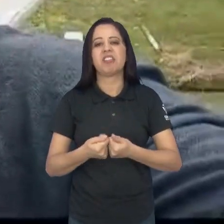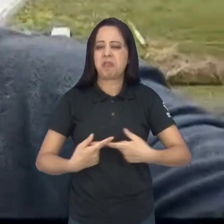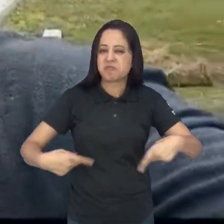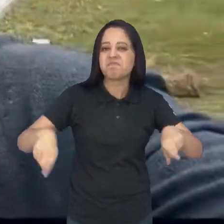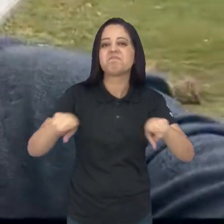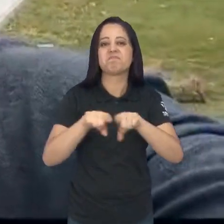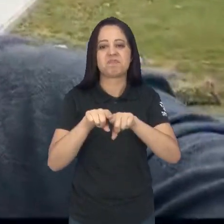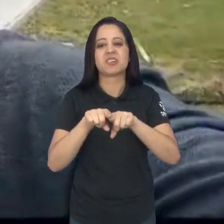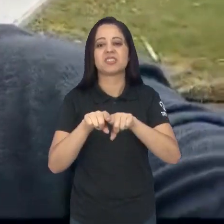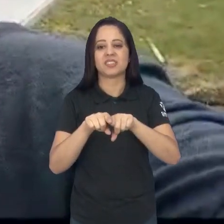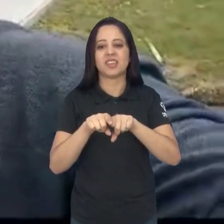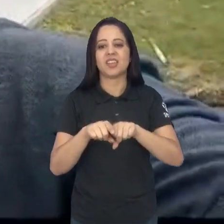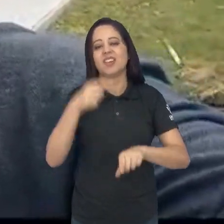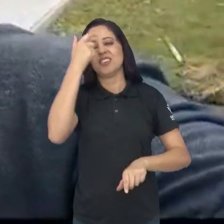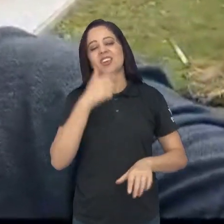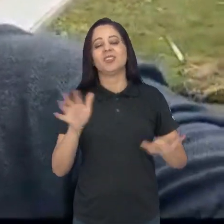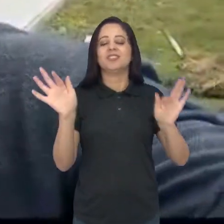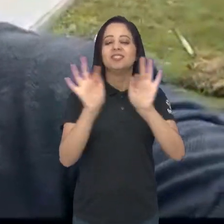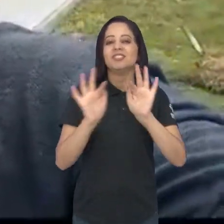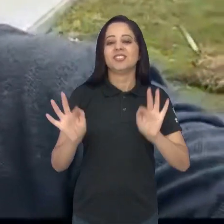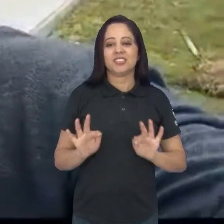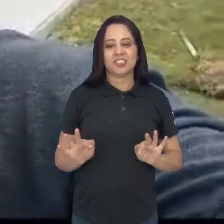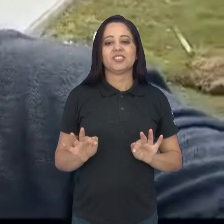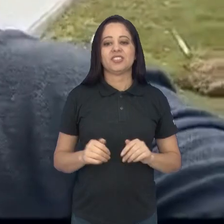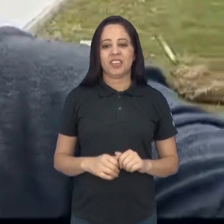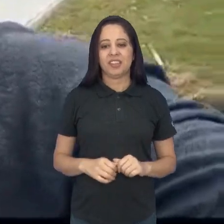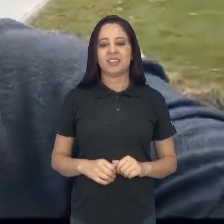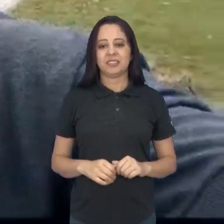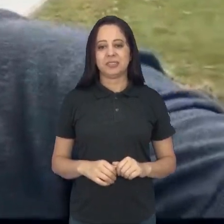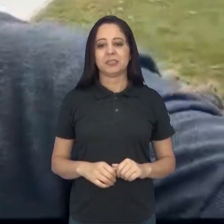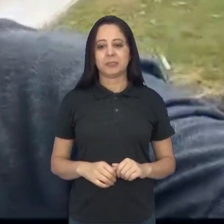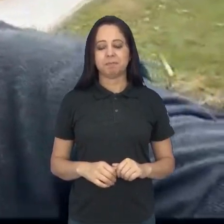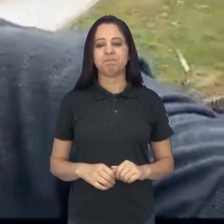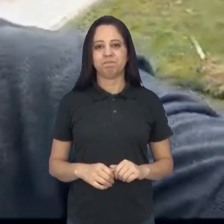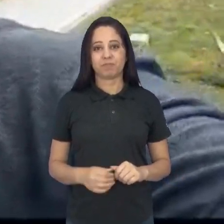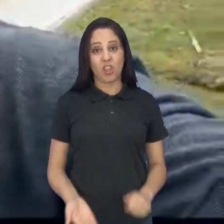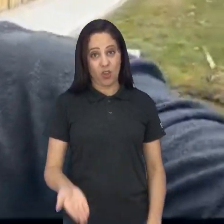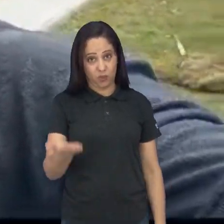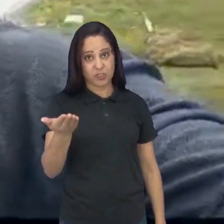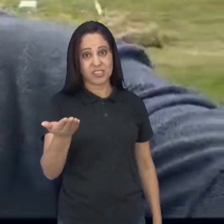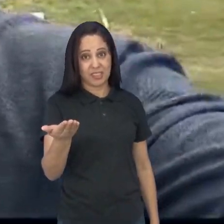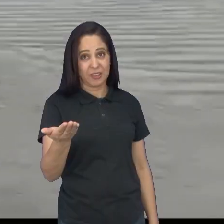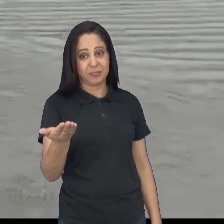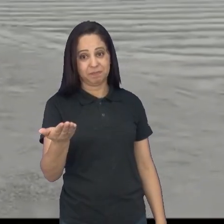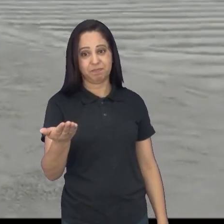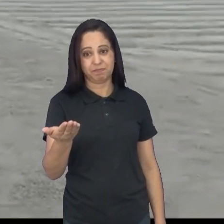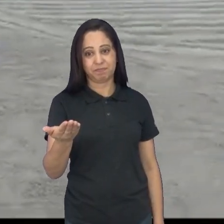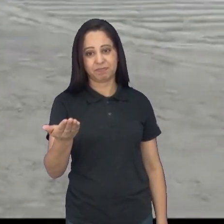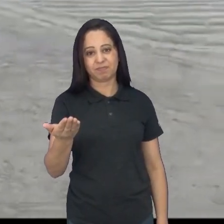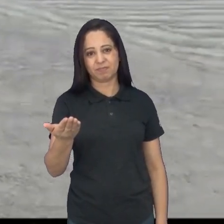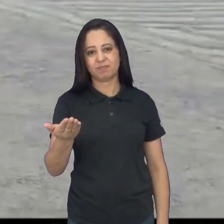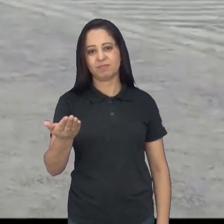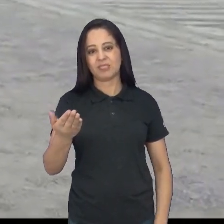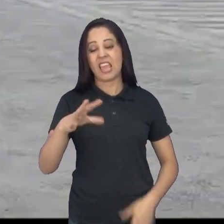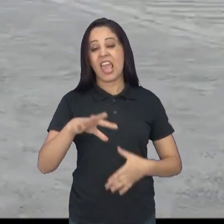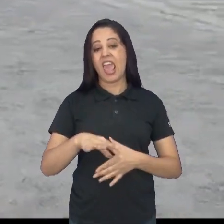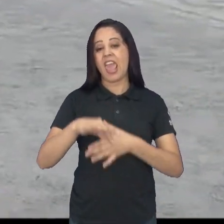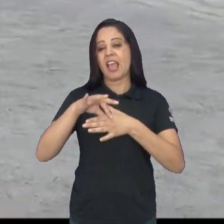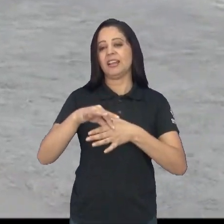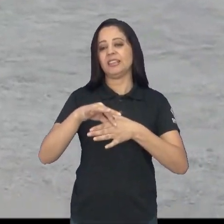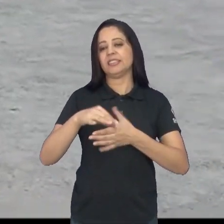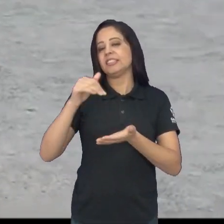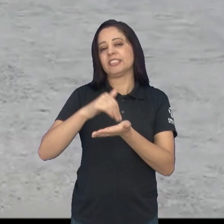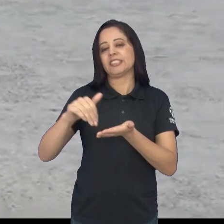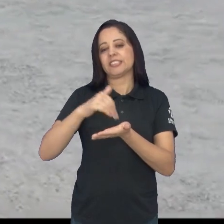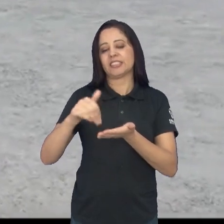parceiro. Eu fico feliz em saber que pessoas como você, Itamar, está à frente aí de um setor muito importante dentro da